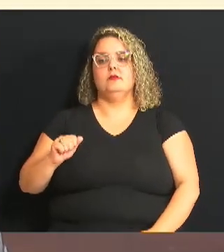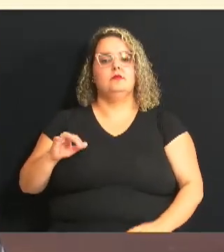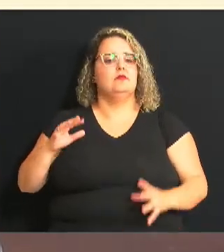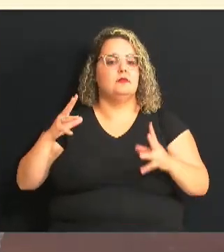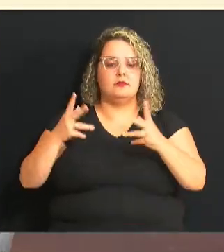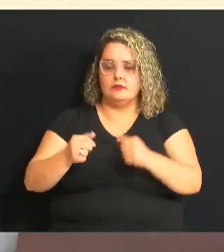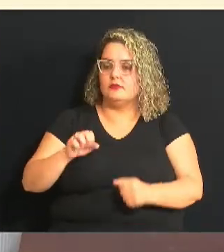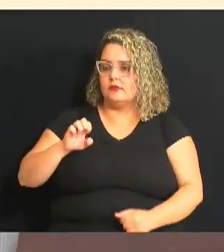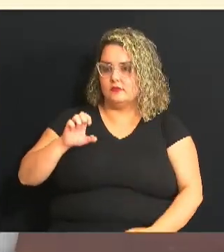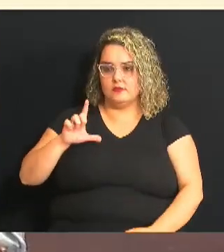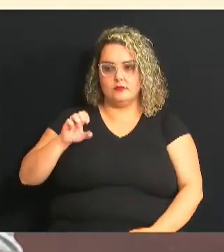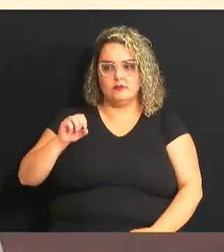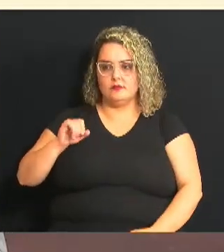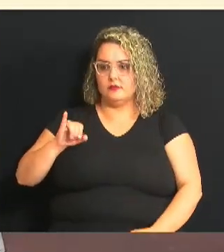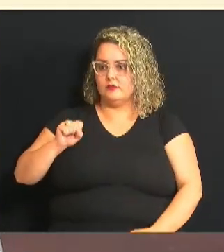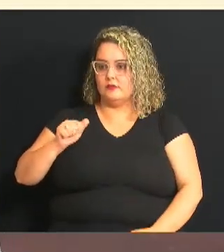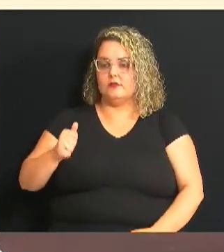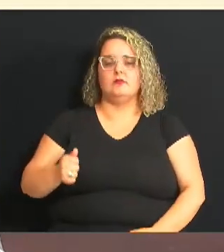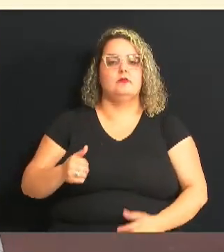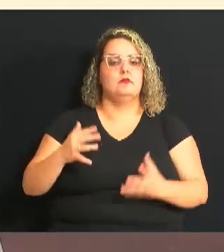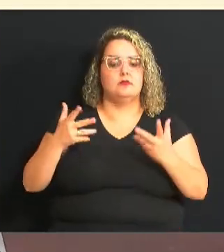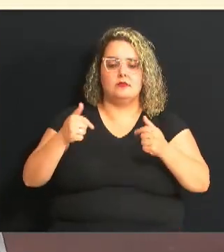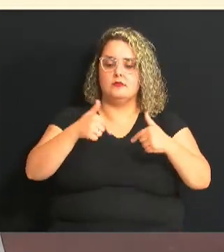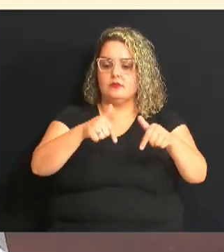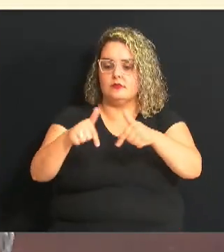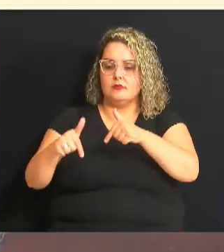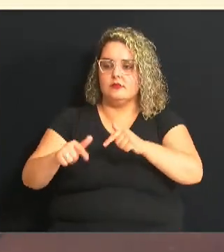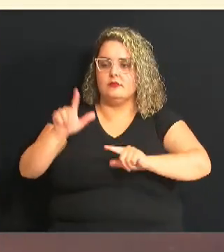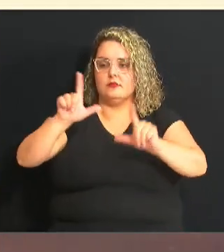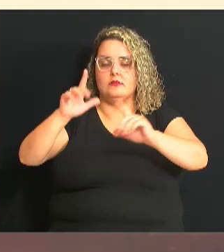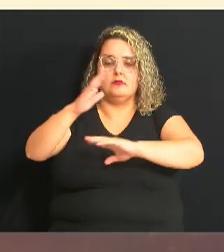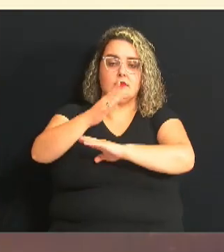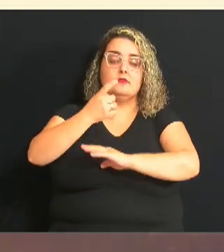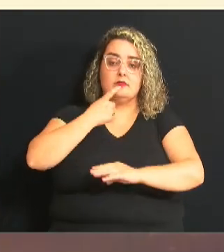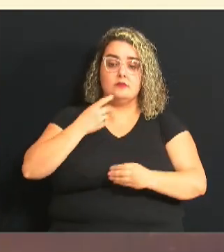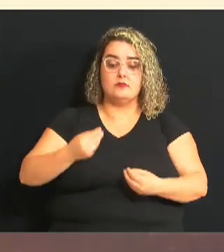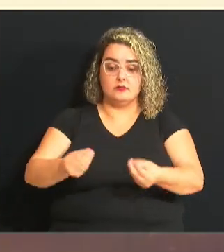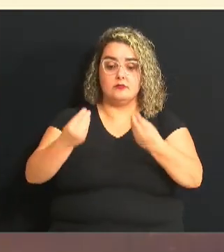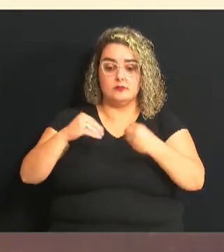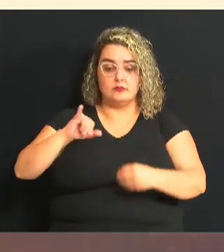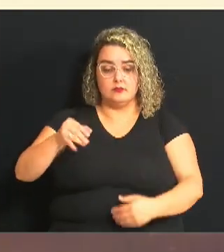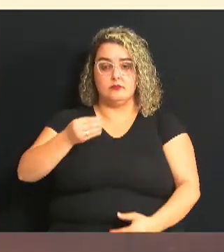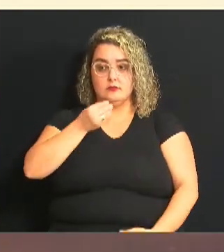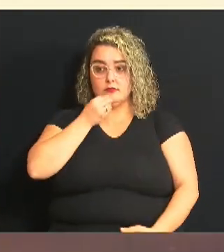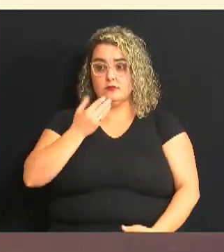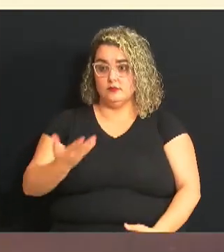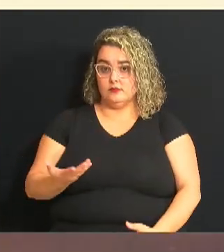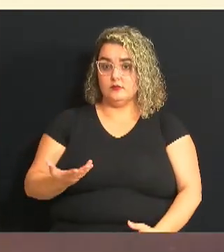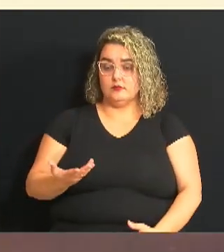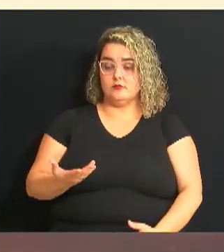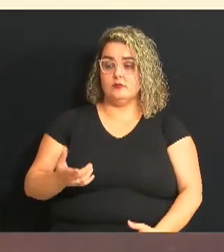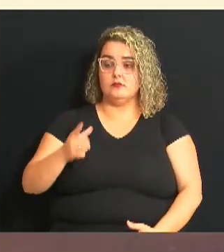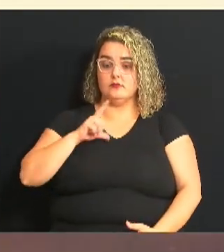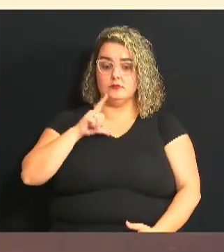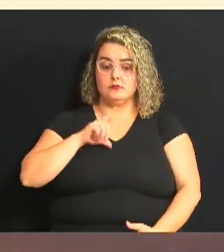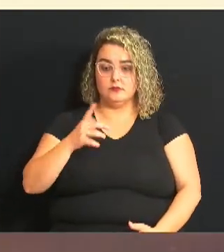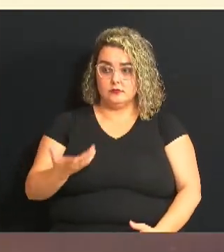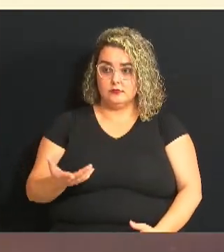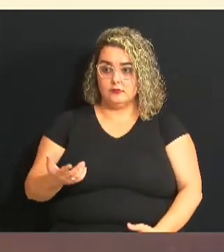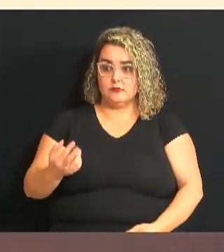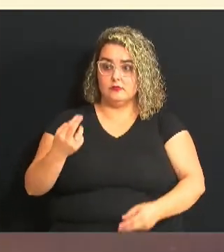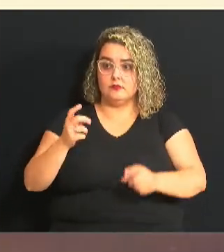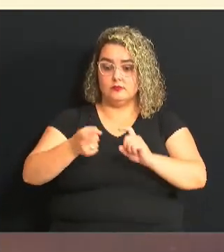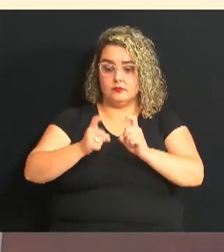TV Câmara que estiveram aqui conosco e nos deram aí a oportunidade, né, de termos essa nossa reunião